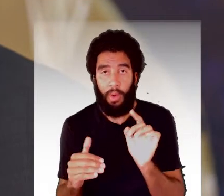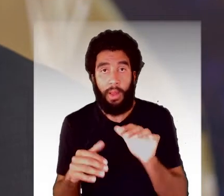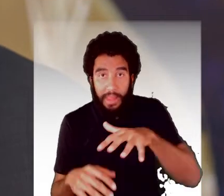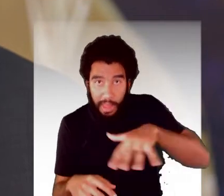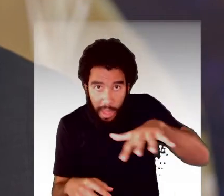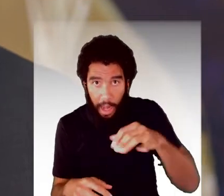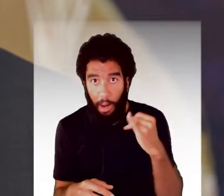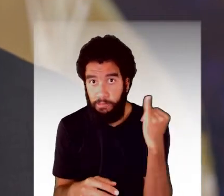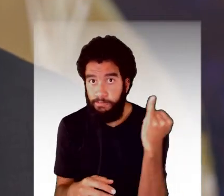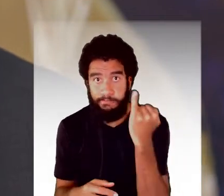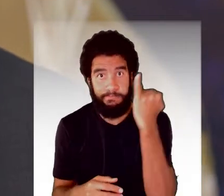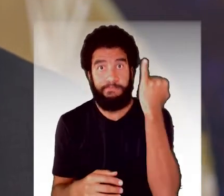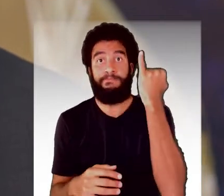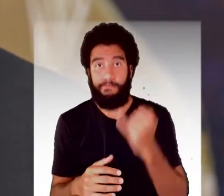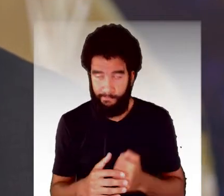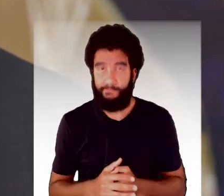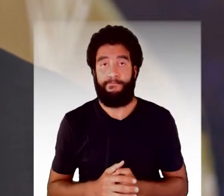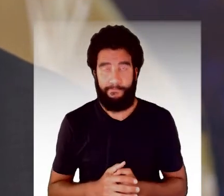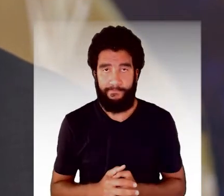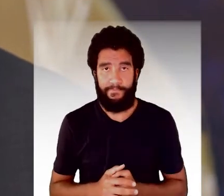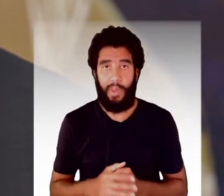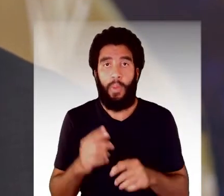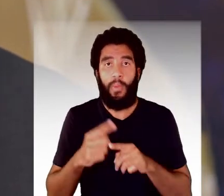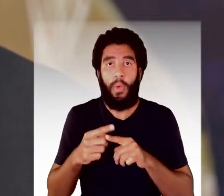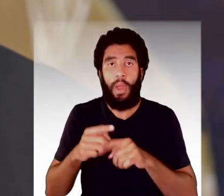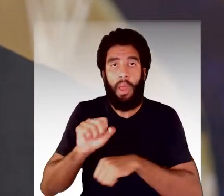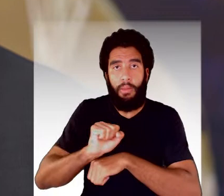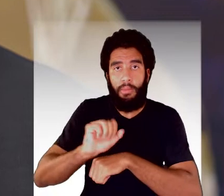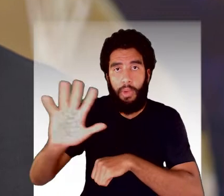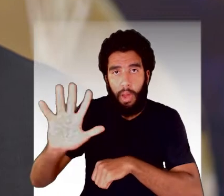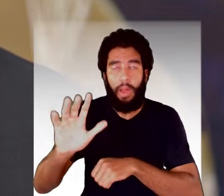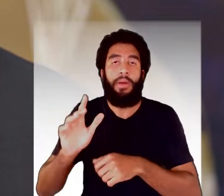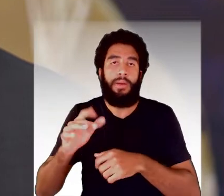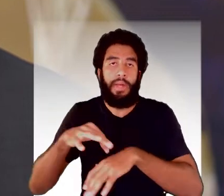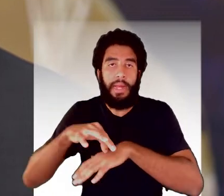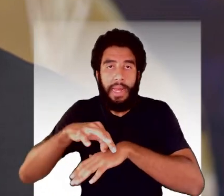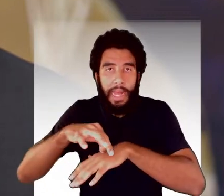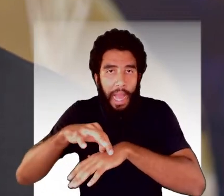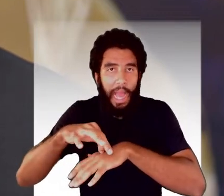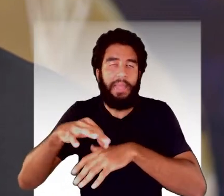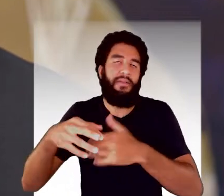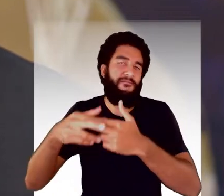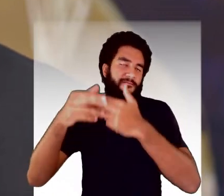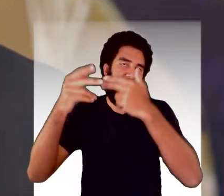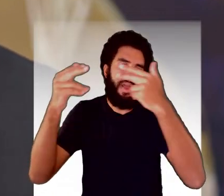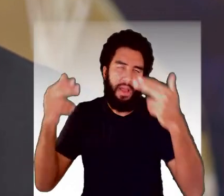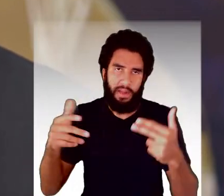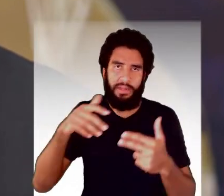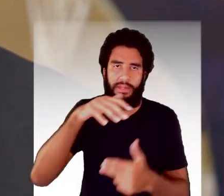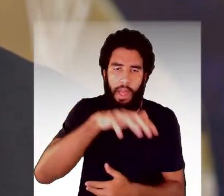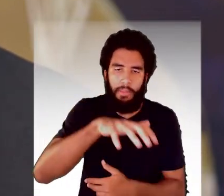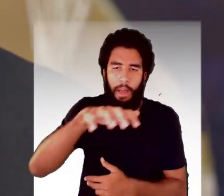de proteínas, o Brasil disputa os primeiros lugares em várias das modalidades de exportação do setor.